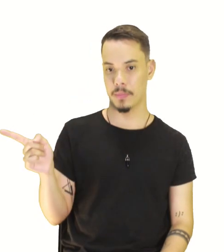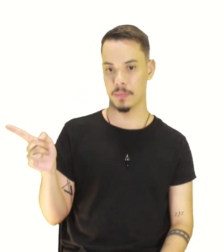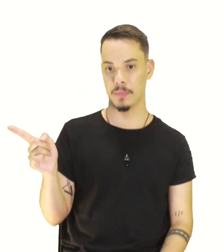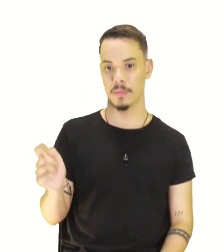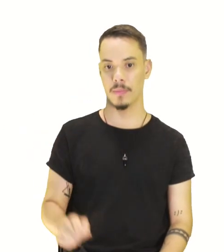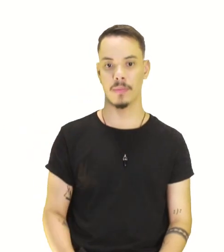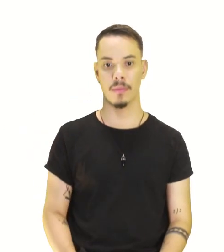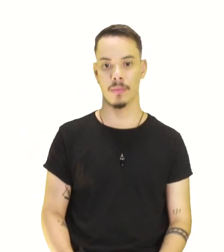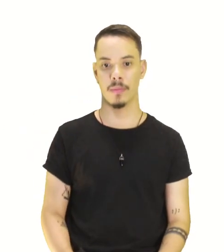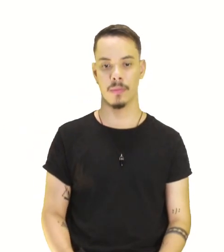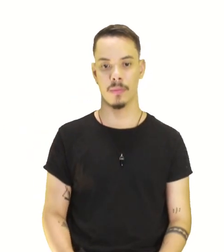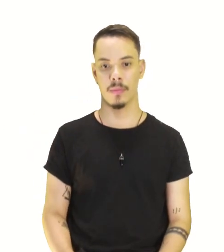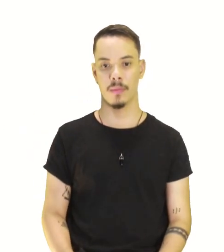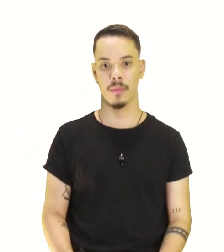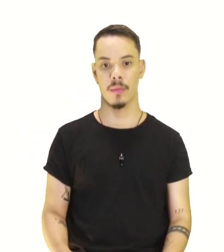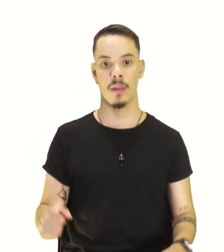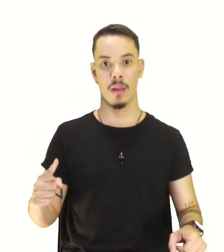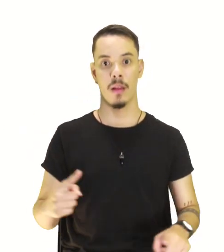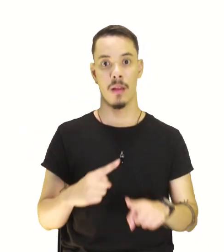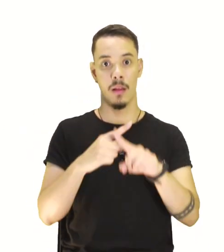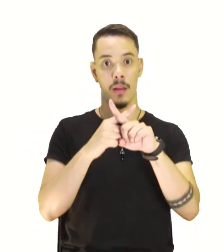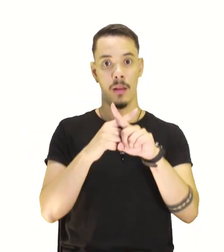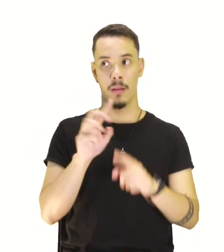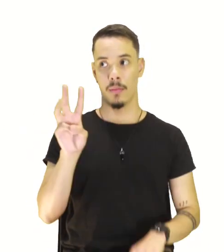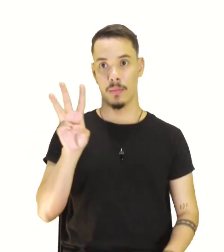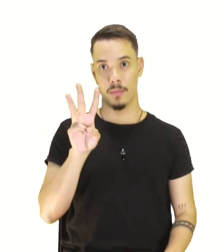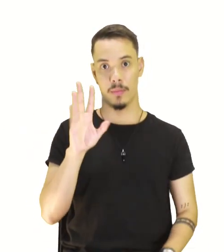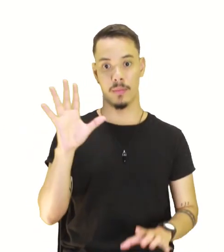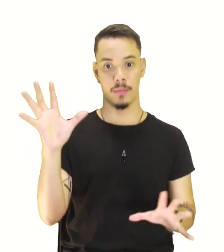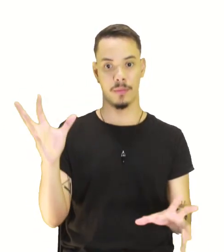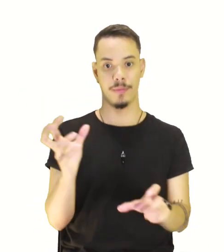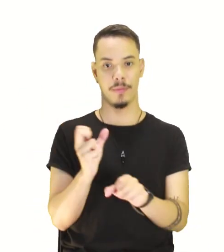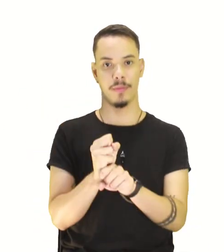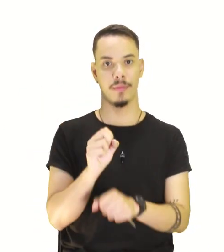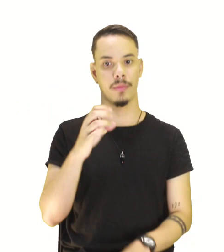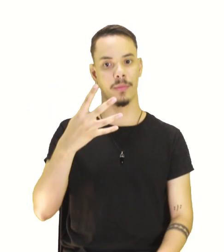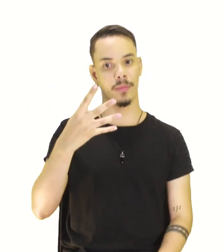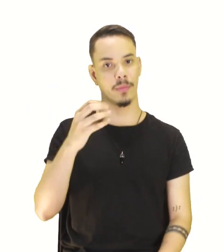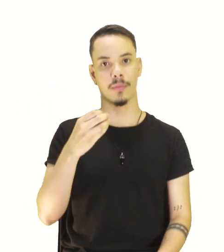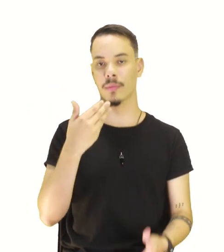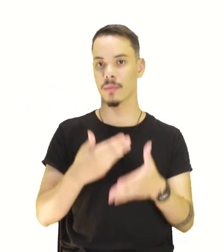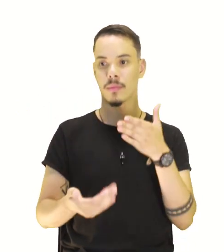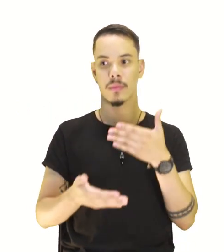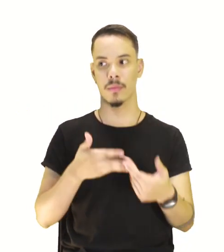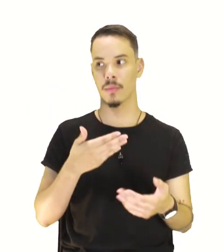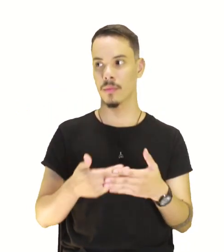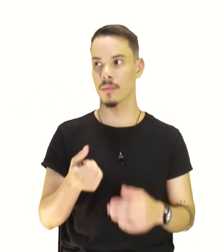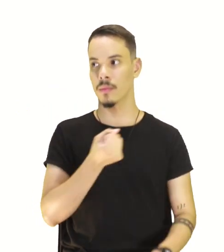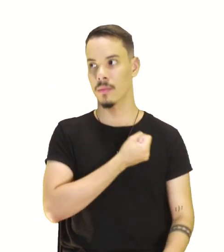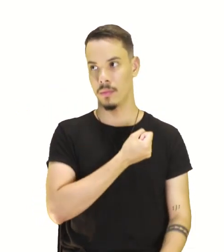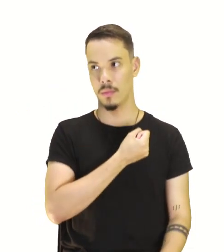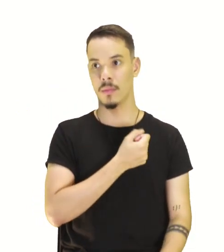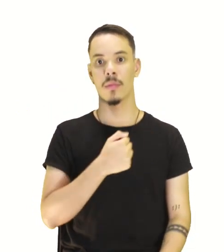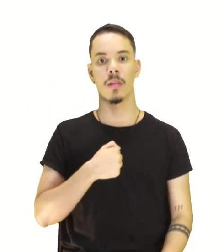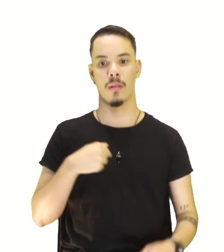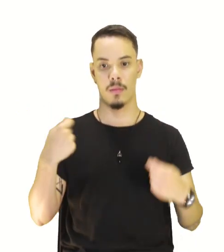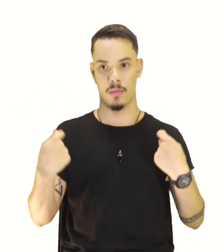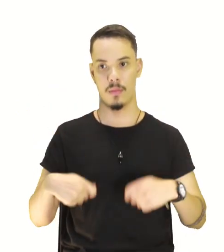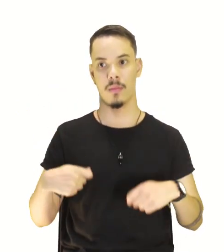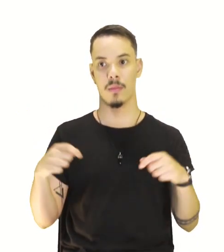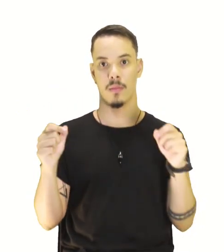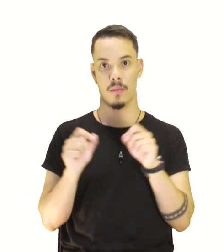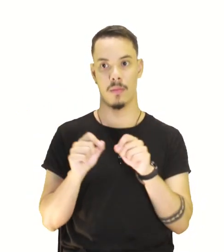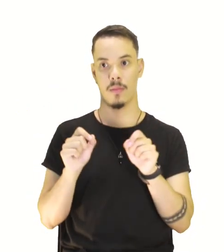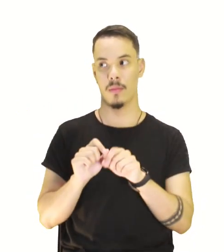aconteça? Multiplicar por 3 e soma 40. Qualquer valor que entrar na máquina de calcular, eu preciso fazer esse